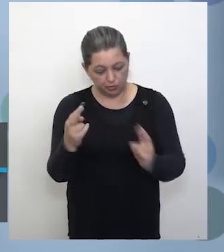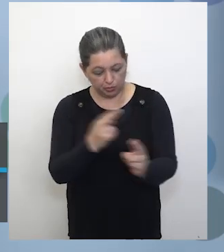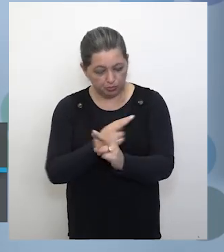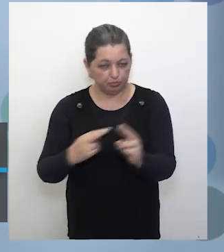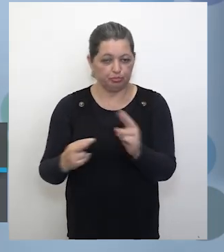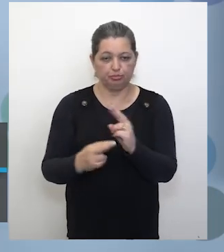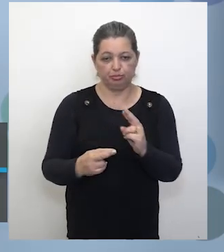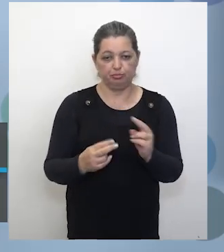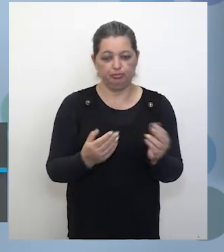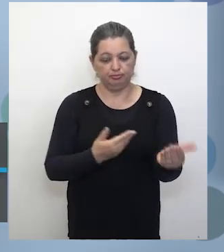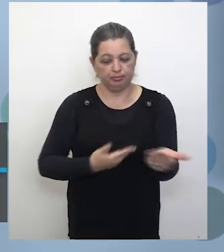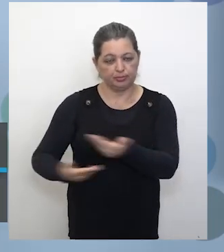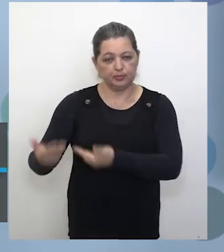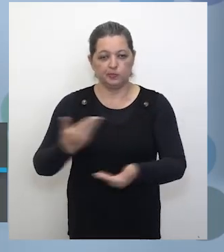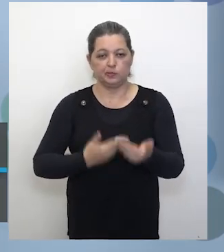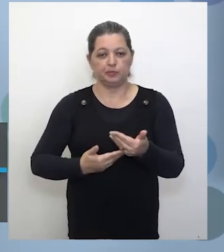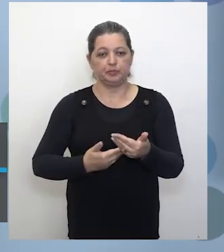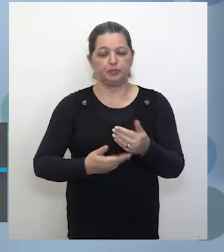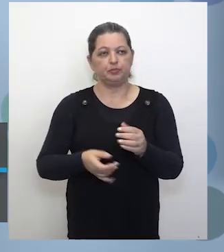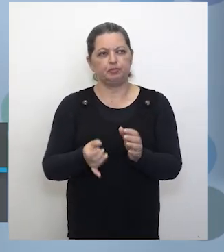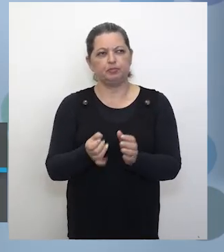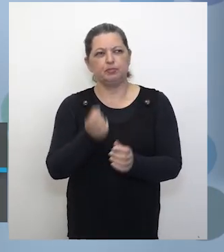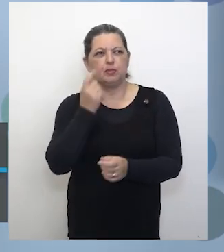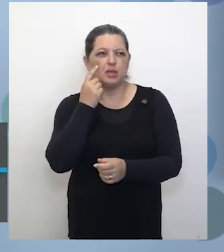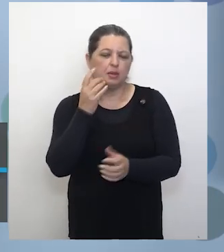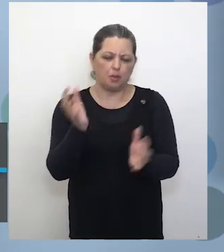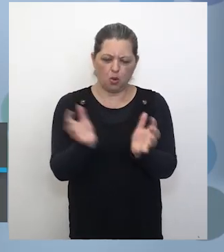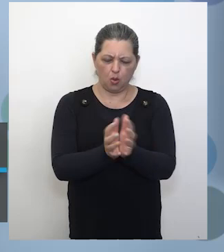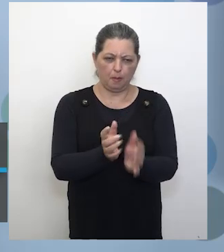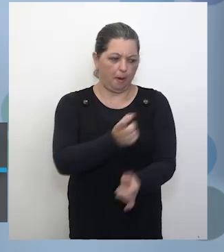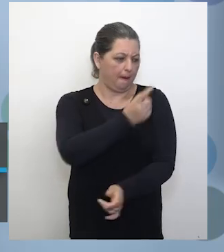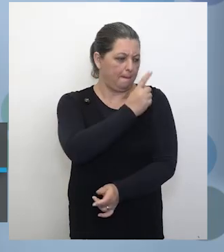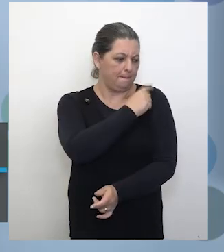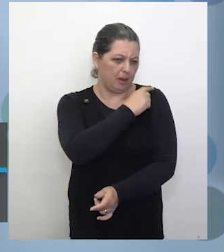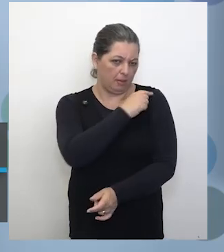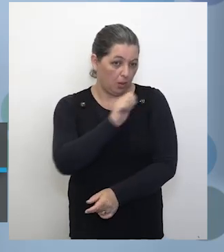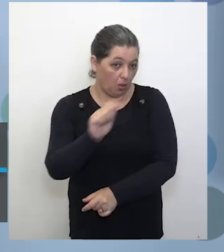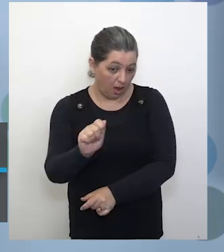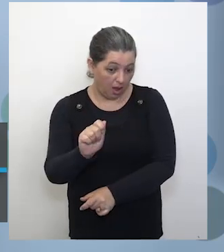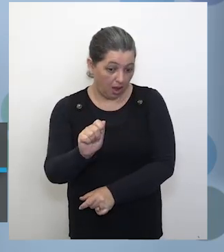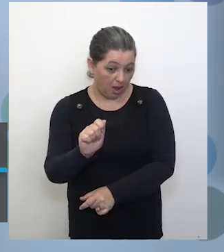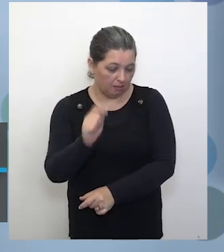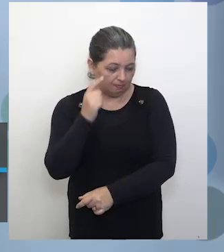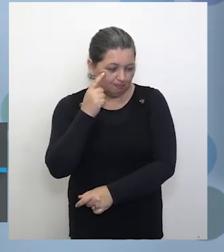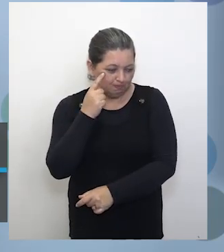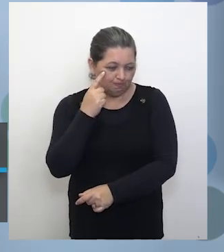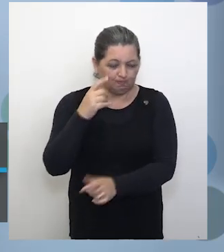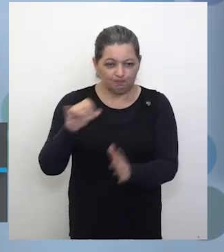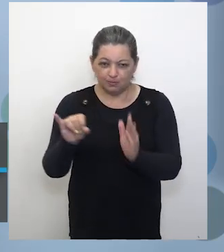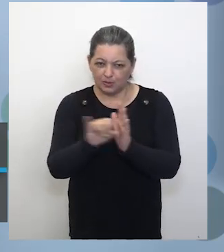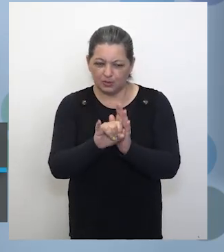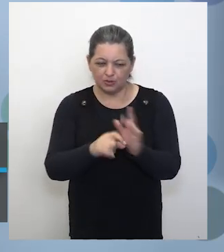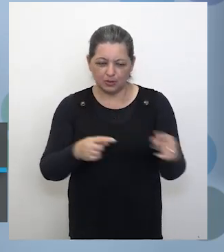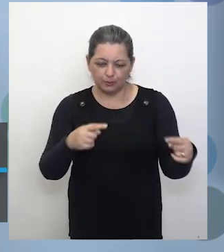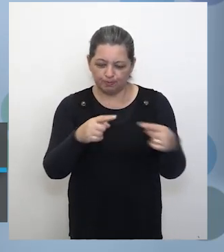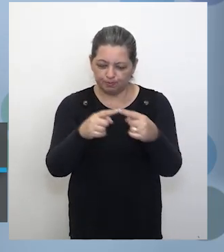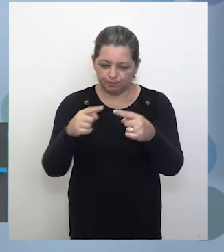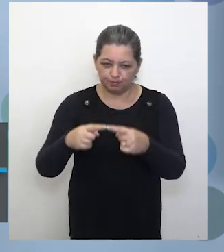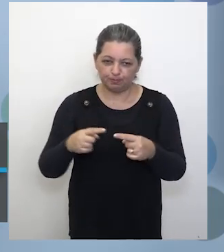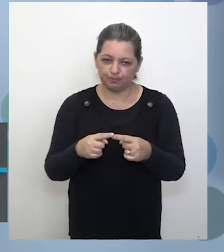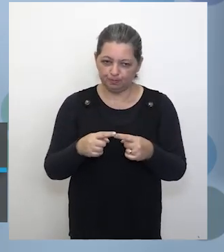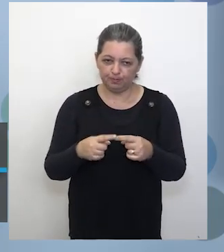estabelecendo. No primeiro A, nós vamos construindo uma condição de identidade. E nós já vimos em outras aulas